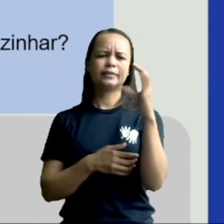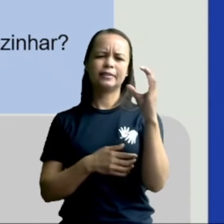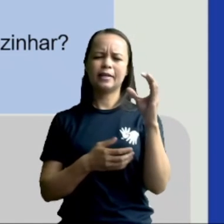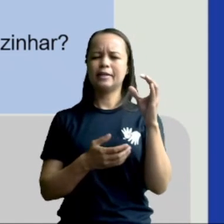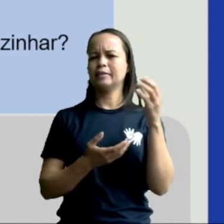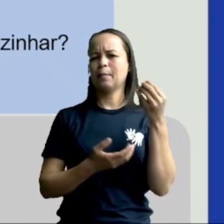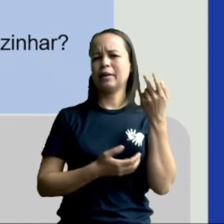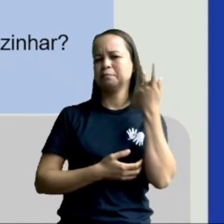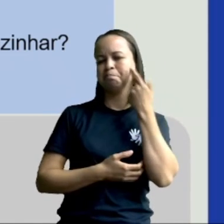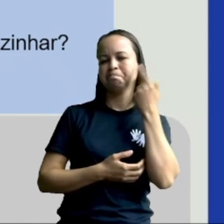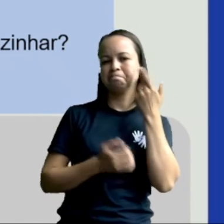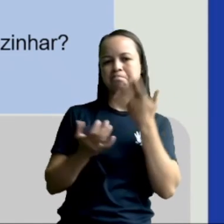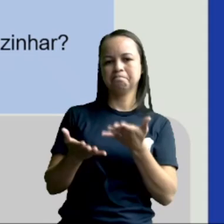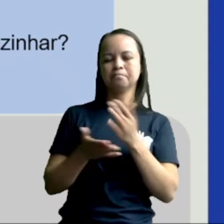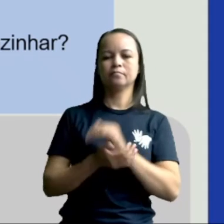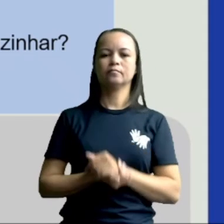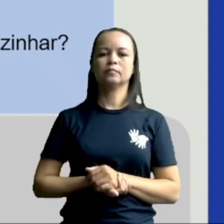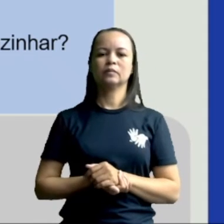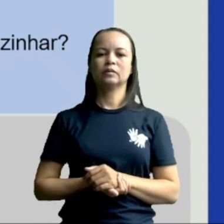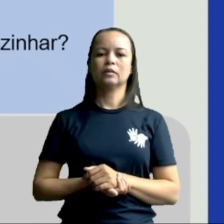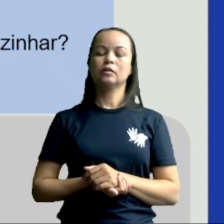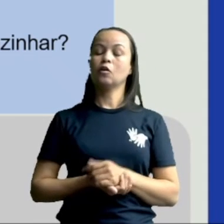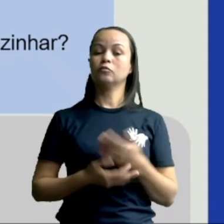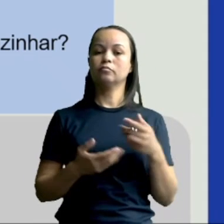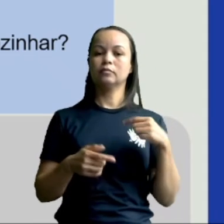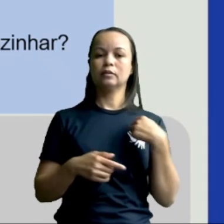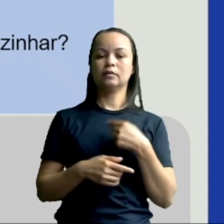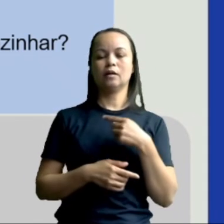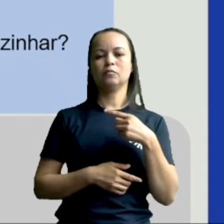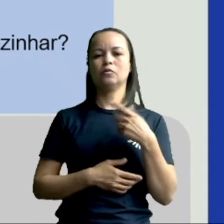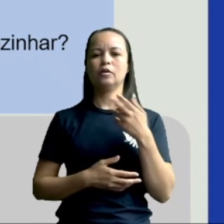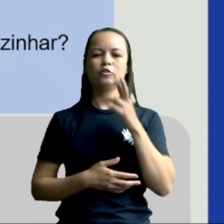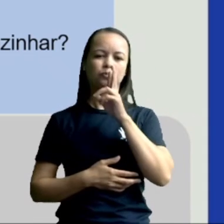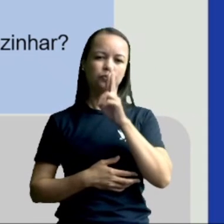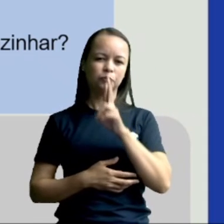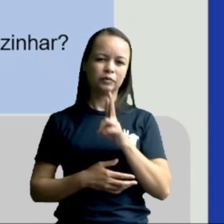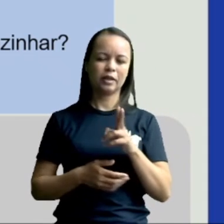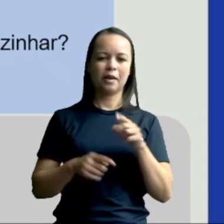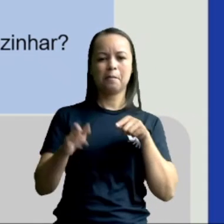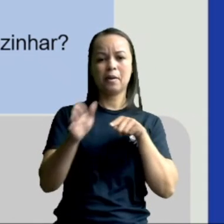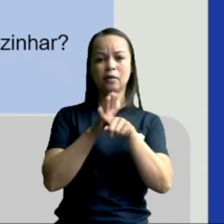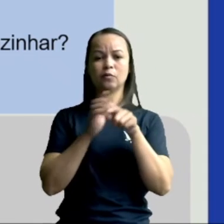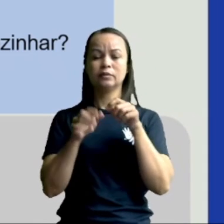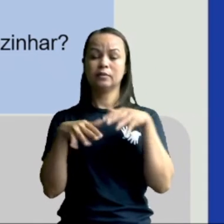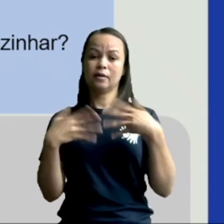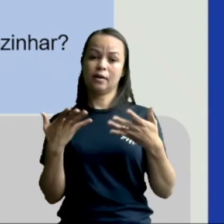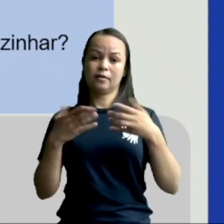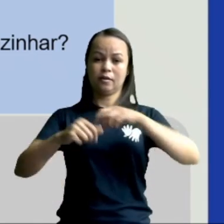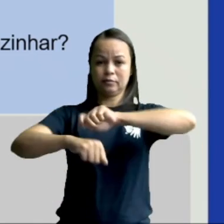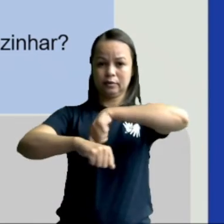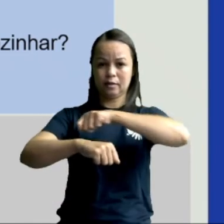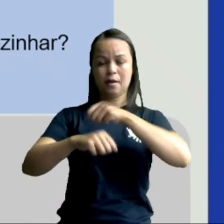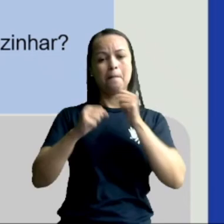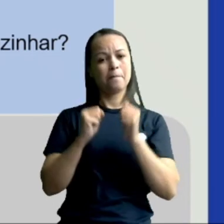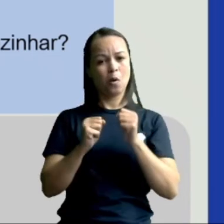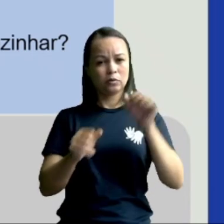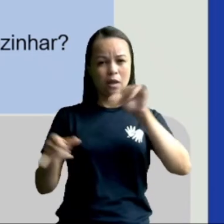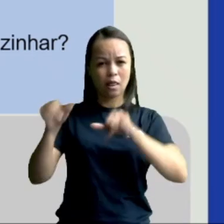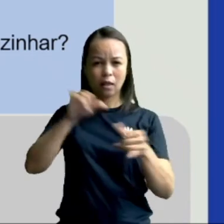tão comum. Nós tentamos responder a pergunta, será mesmo que a cozinha pode ser um laboratório?